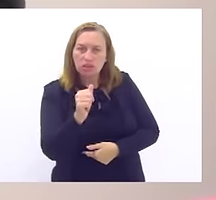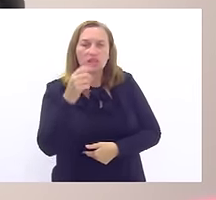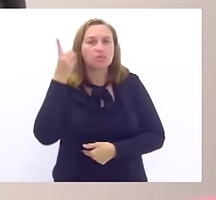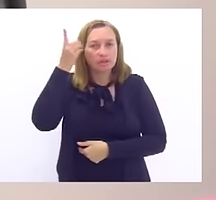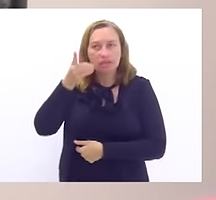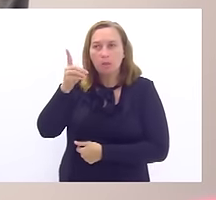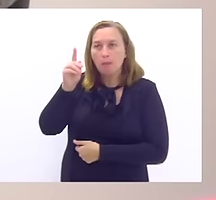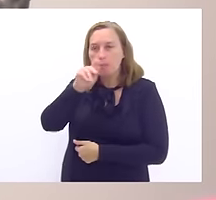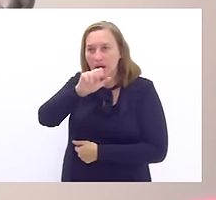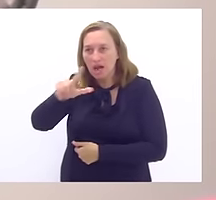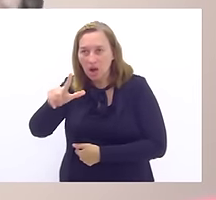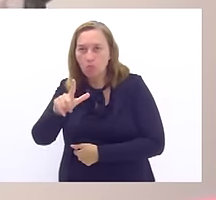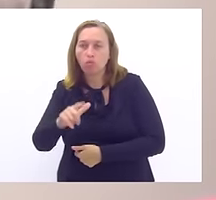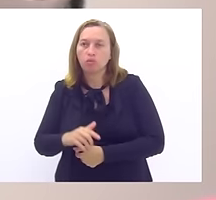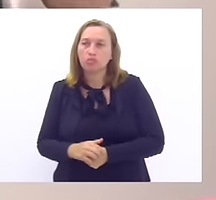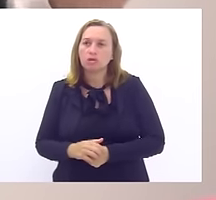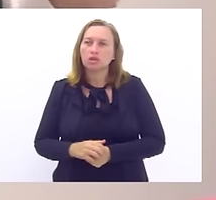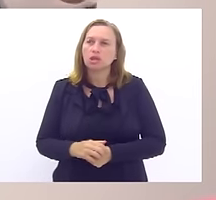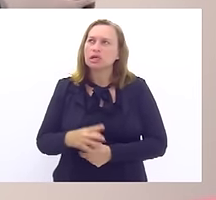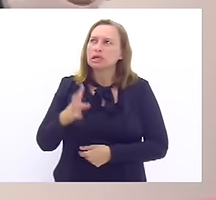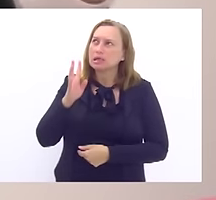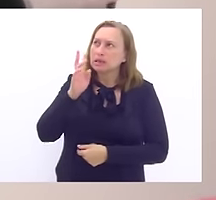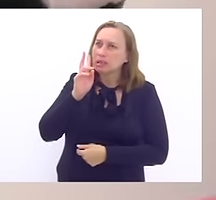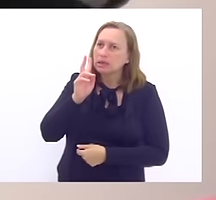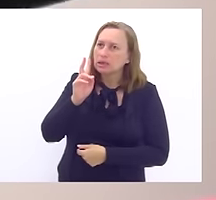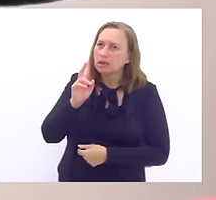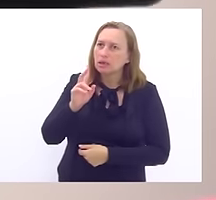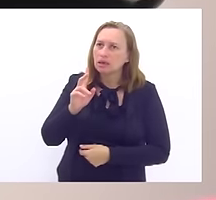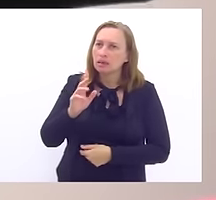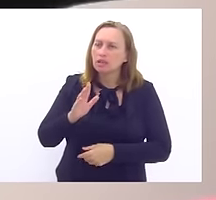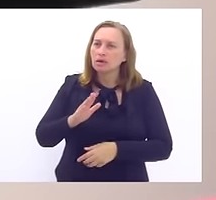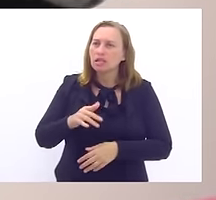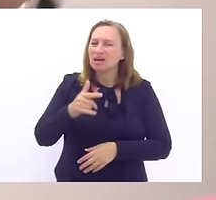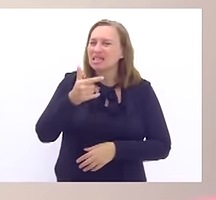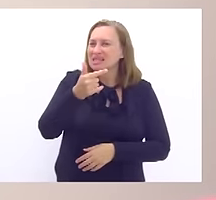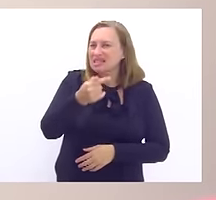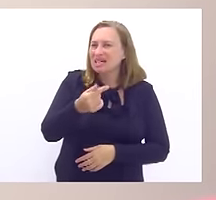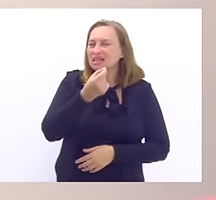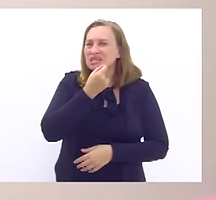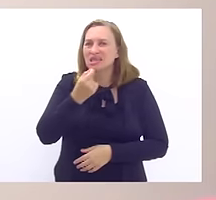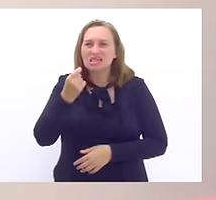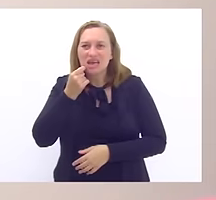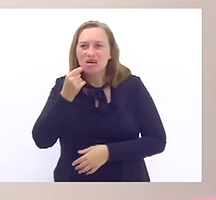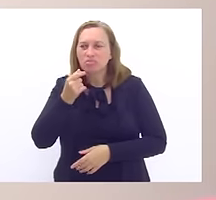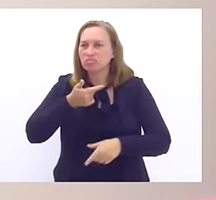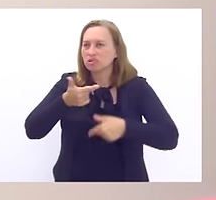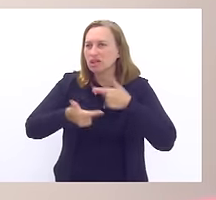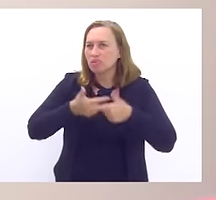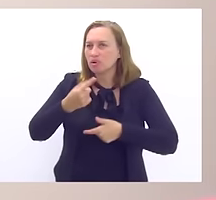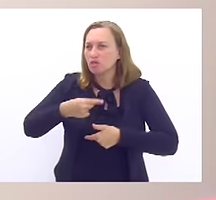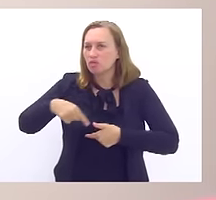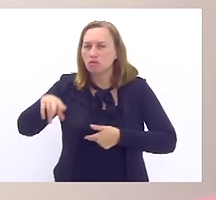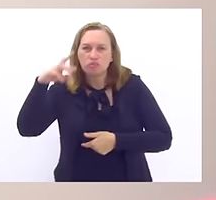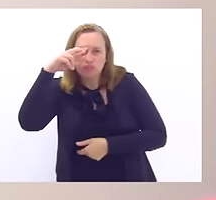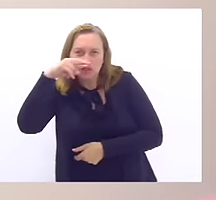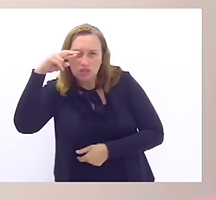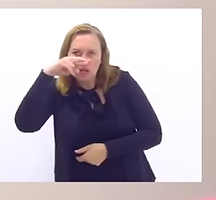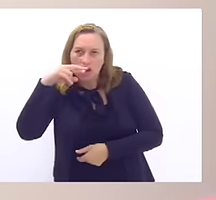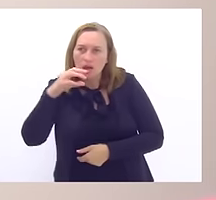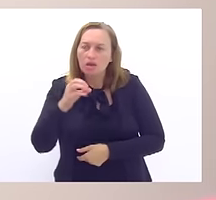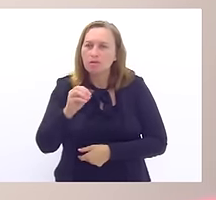por Bel mas me recordo do da operação de 7 de Setembro Onde nós estávamos em Bonsucesso